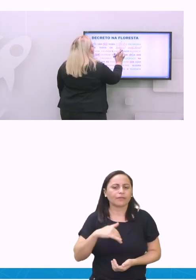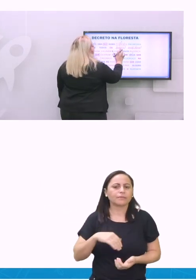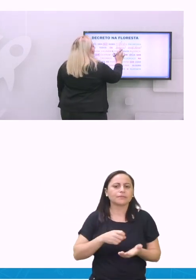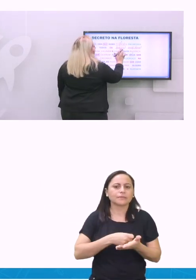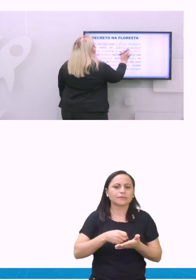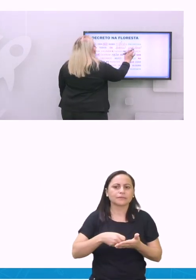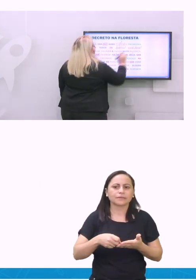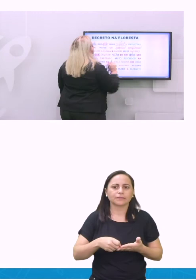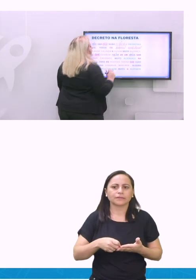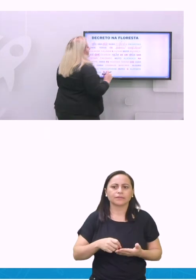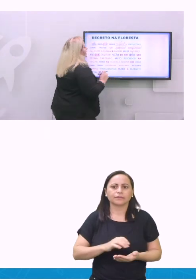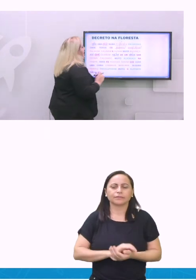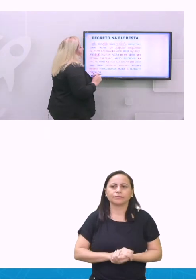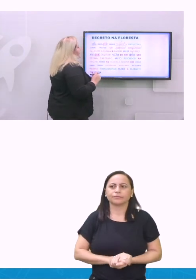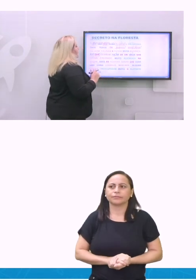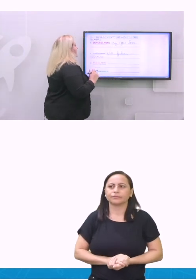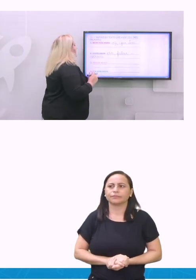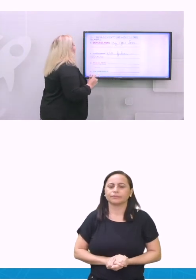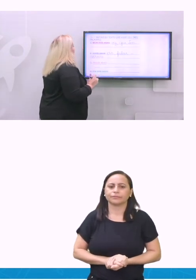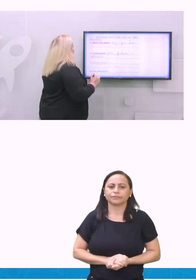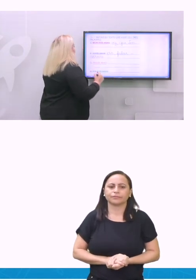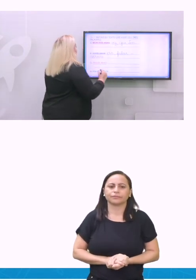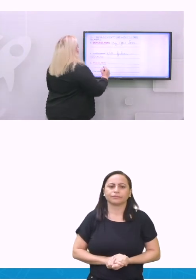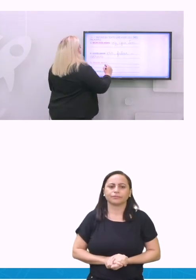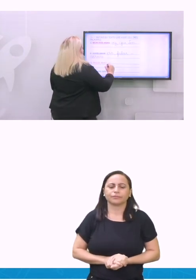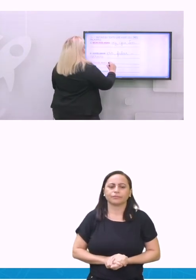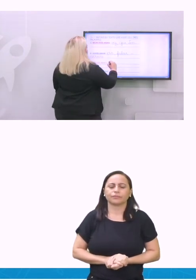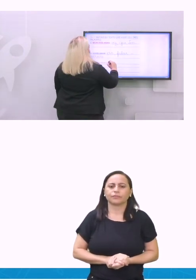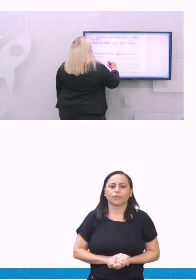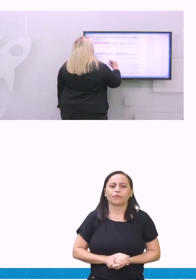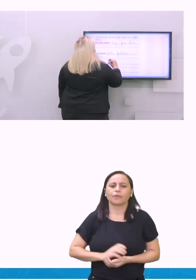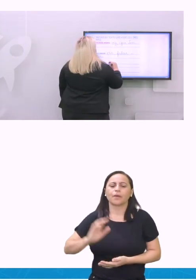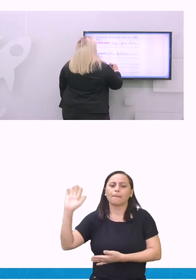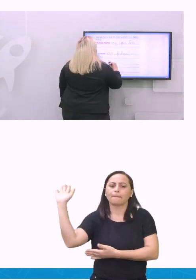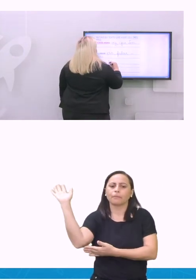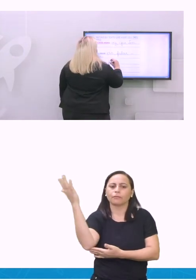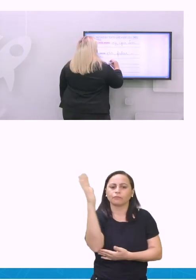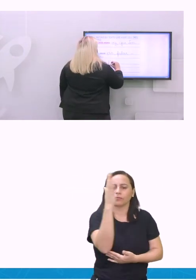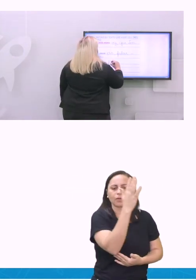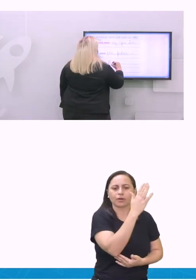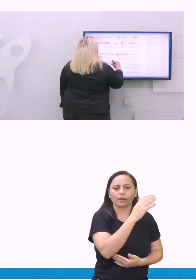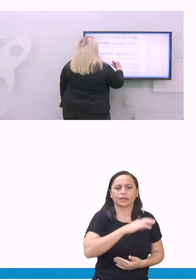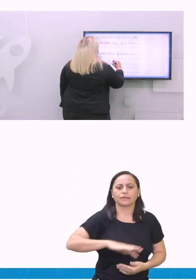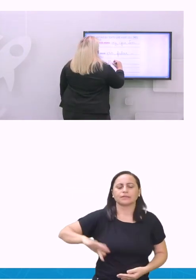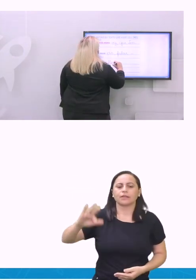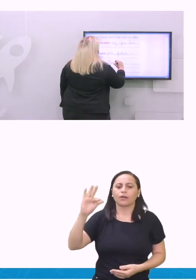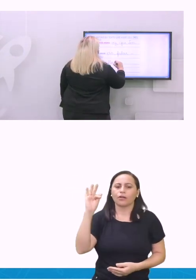floresta, animais e brincavam. Vamos lá, ó.